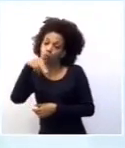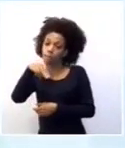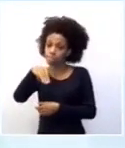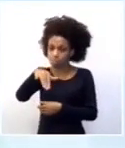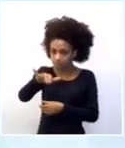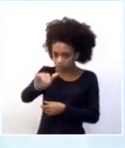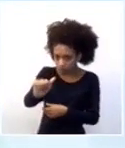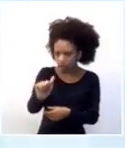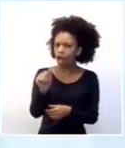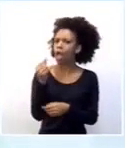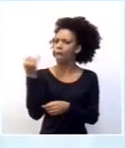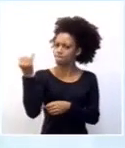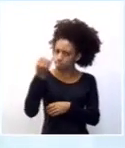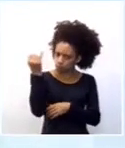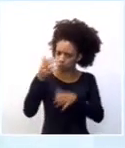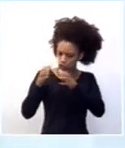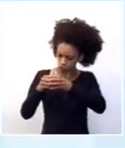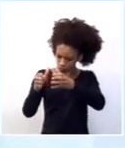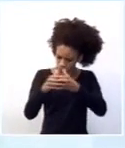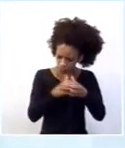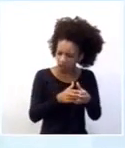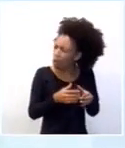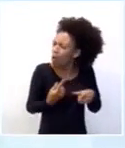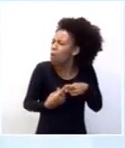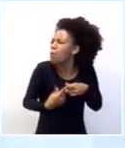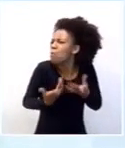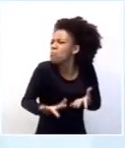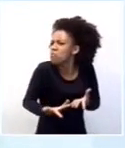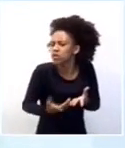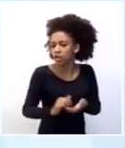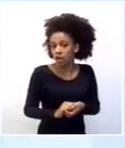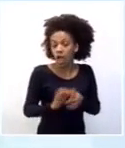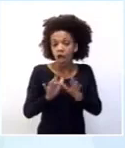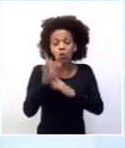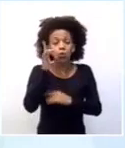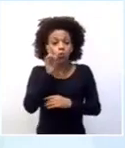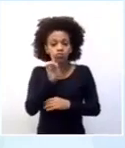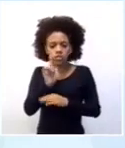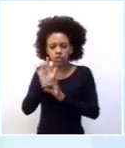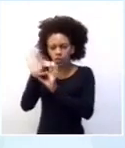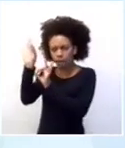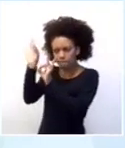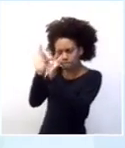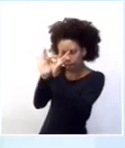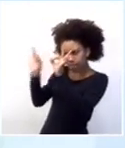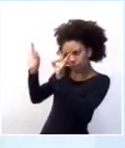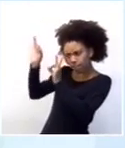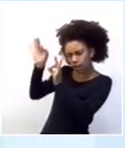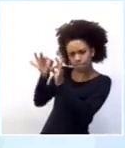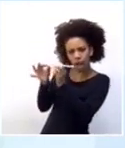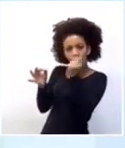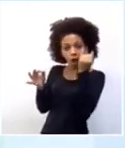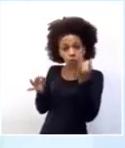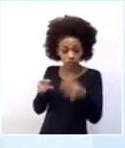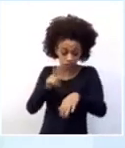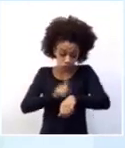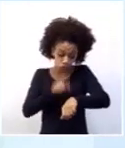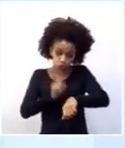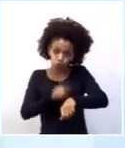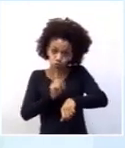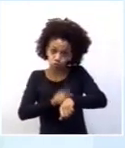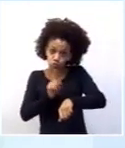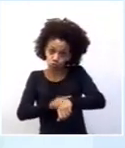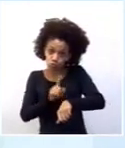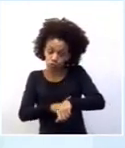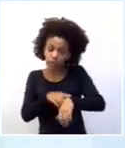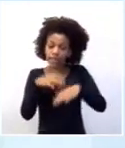fundamental para vários povos. Por que que ela é importante? Eu consigo racionalizar a contagem do tempo, tá? Então